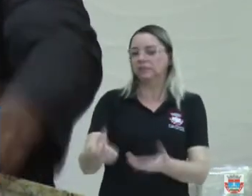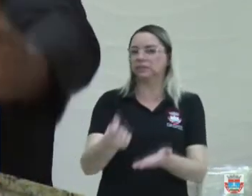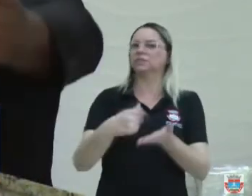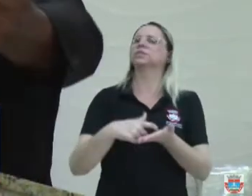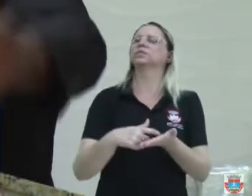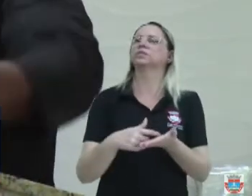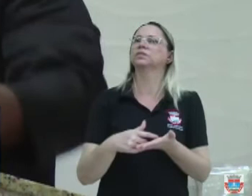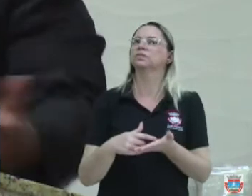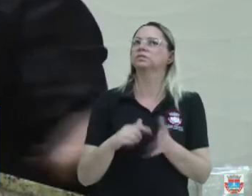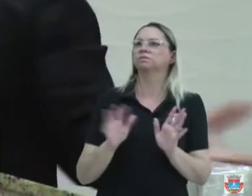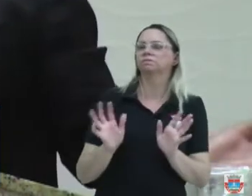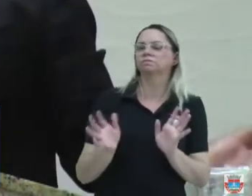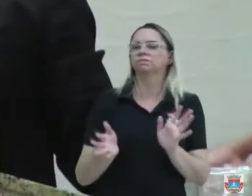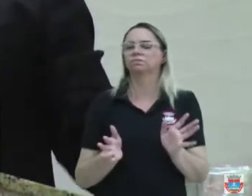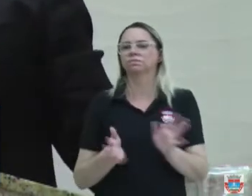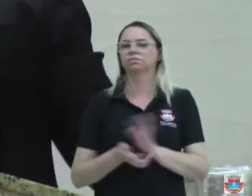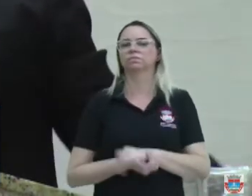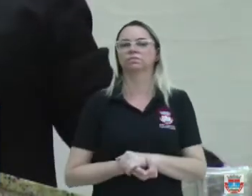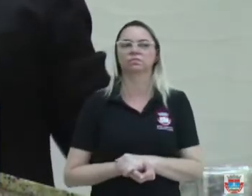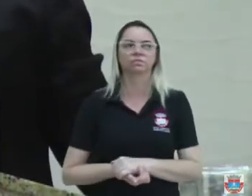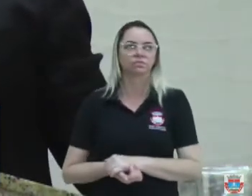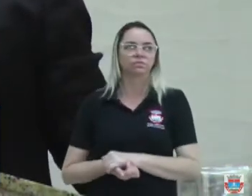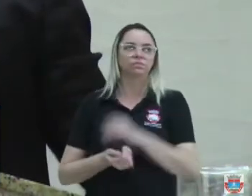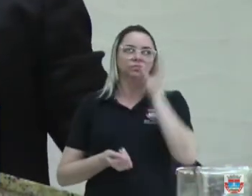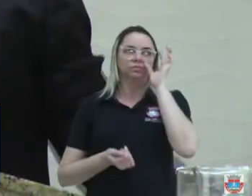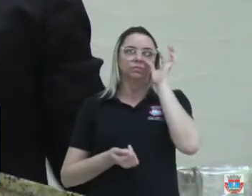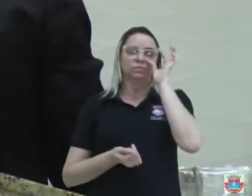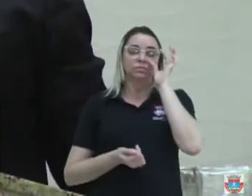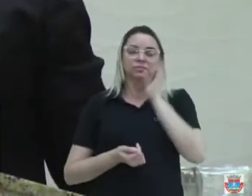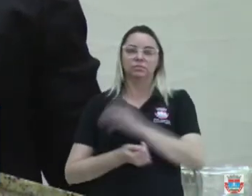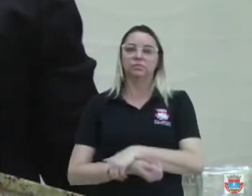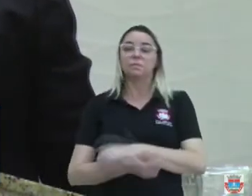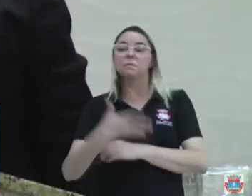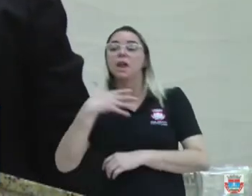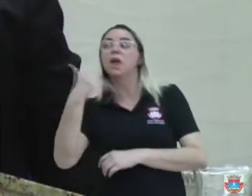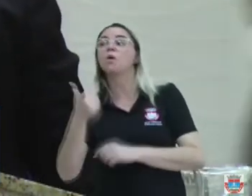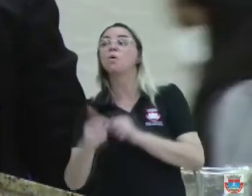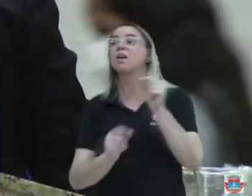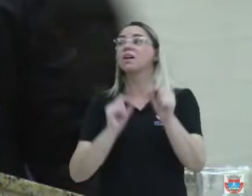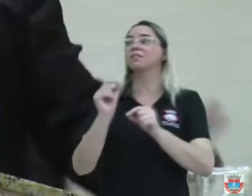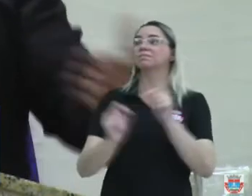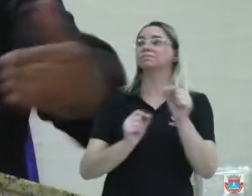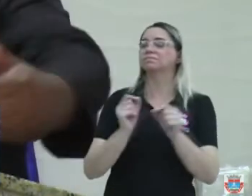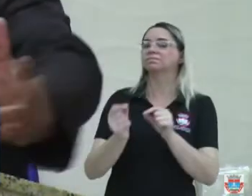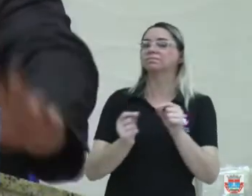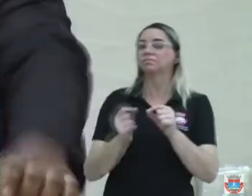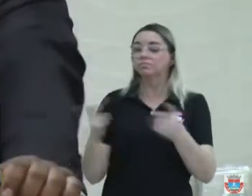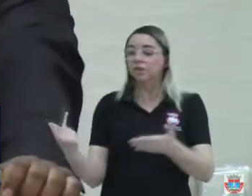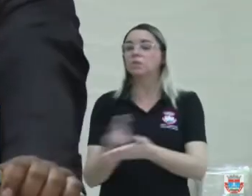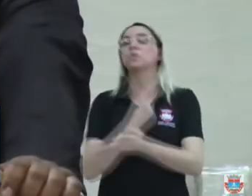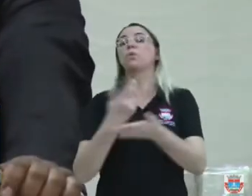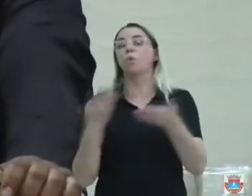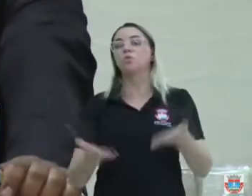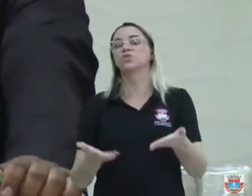Eu te dei 10, me emprestei 10. Tu está devolvendo 7, ou 6, ou 5. Qual é a vantagem que eu estou levando com isso? É o que está acontecendo hoje.